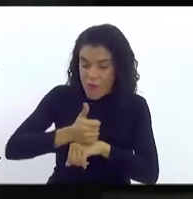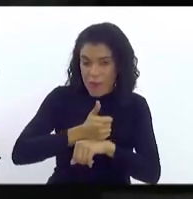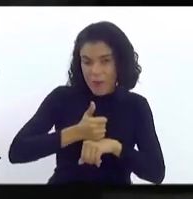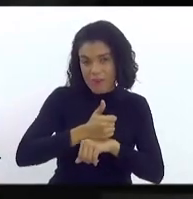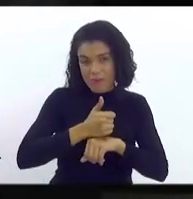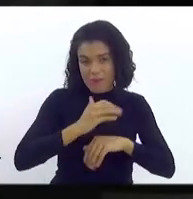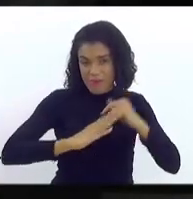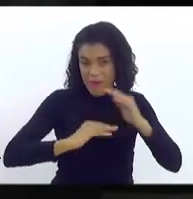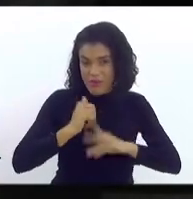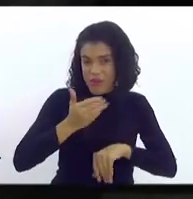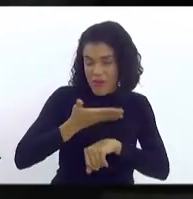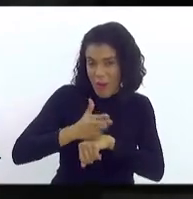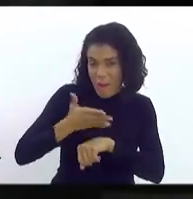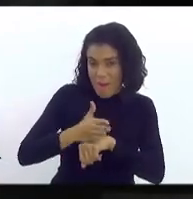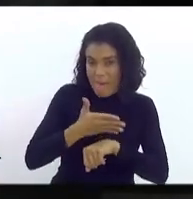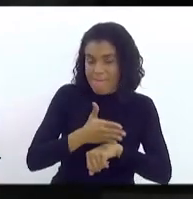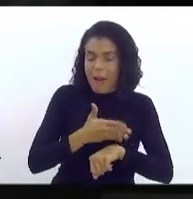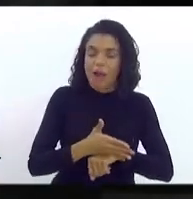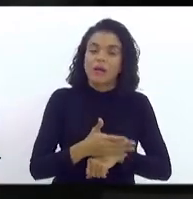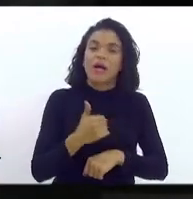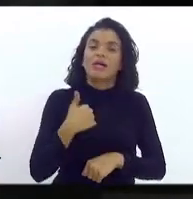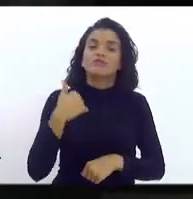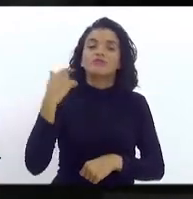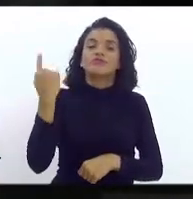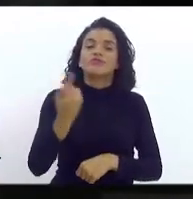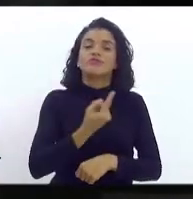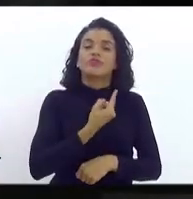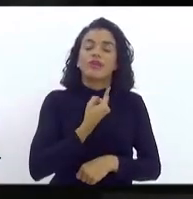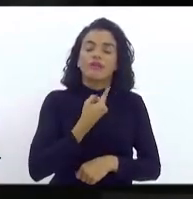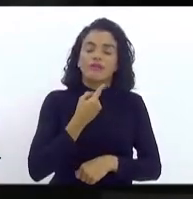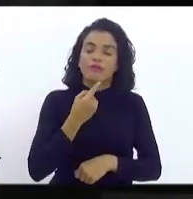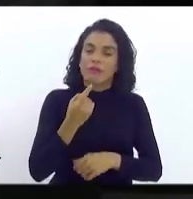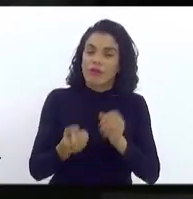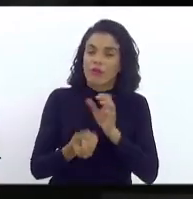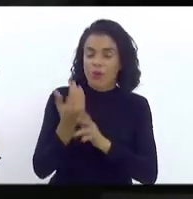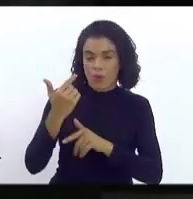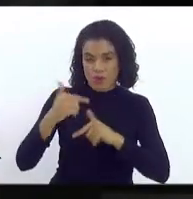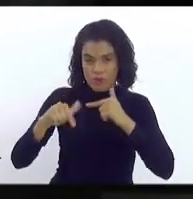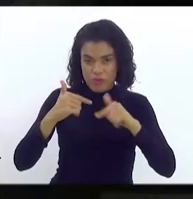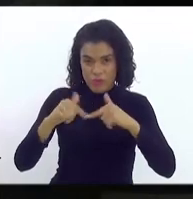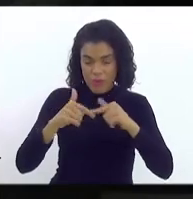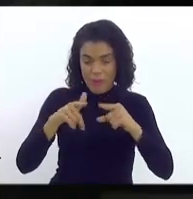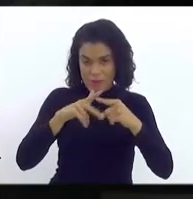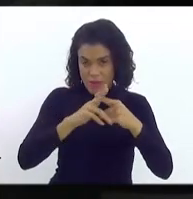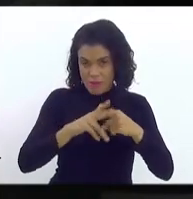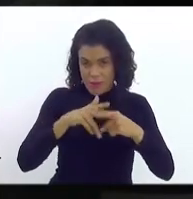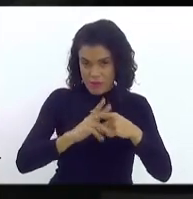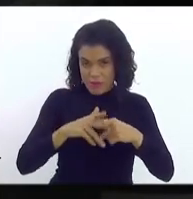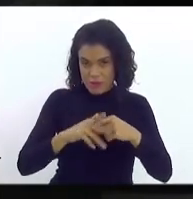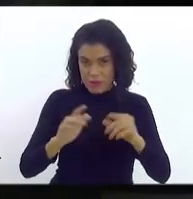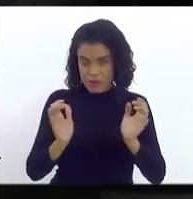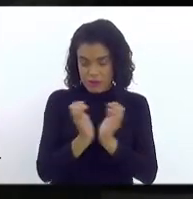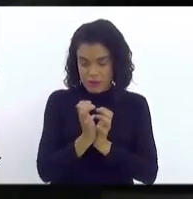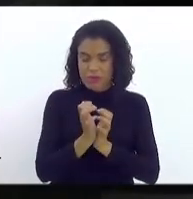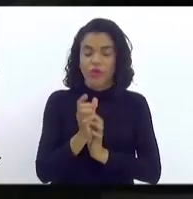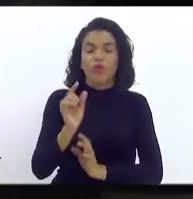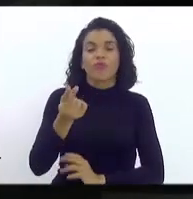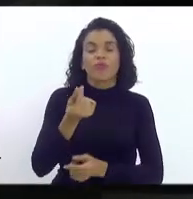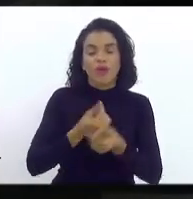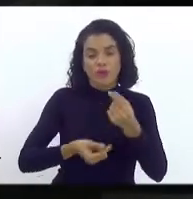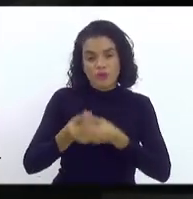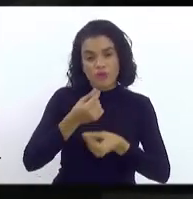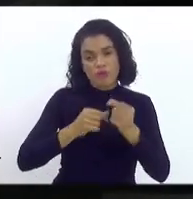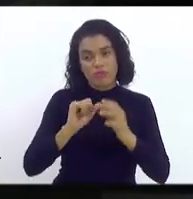e treinado, nós fizemos um trabalho muito grande de manutenção das equipes com o faturamento das